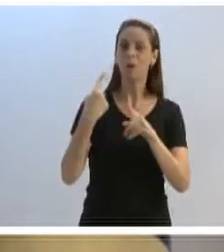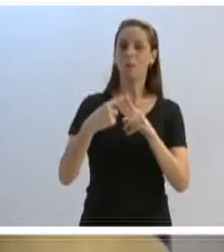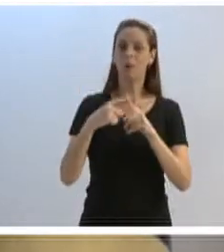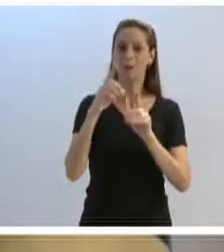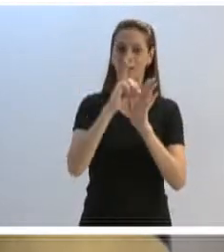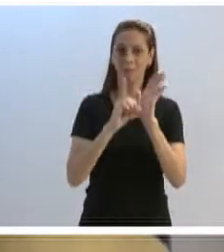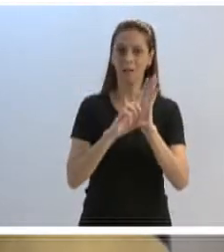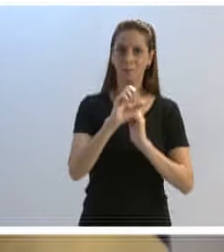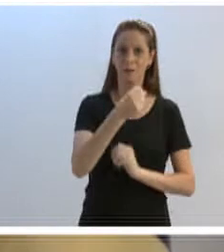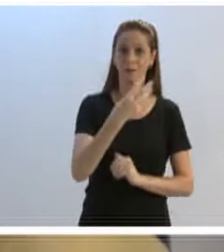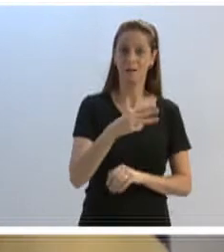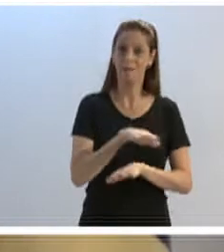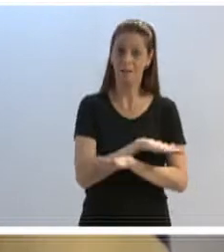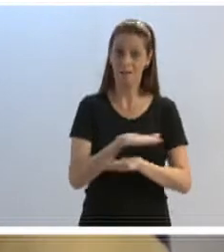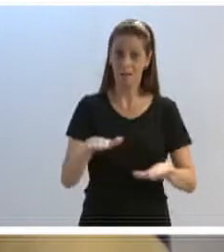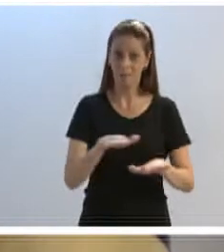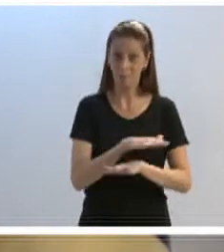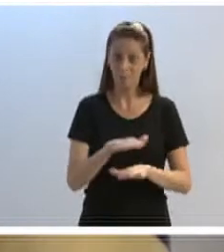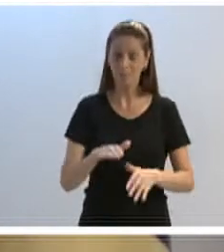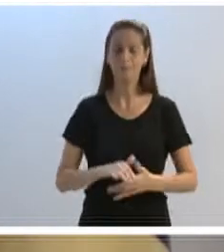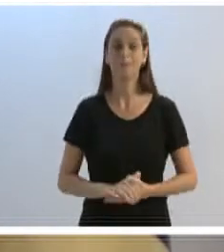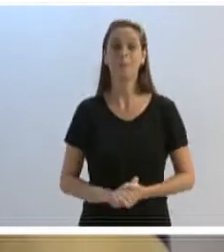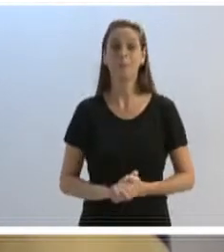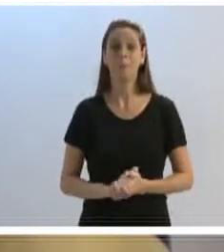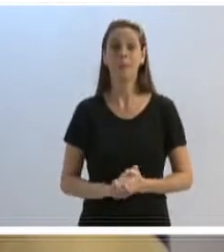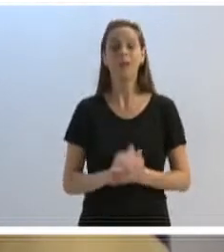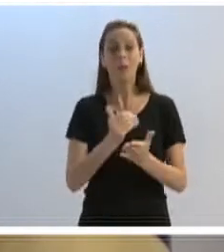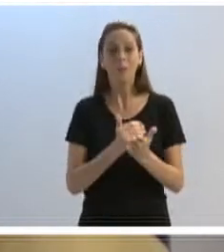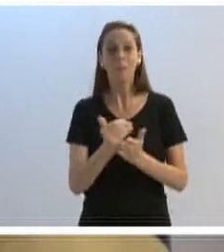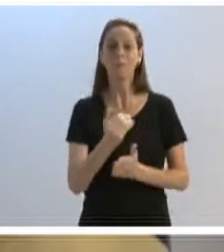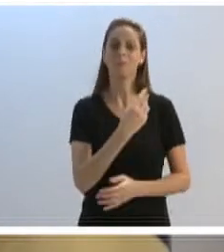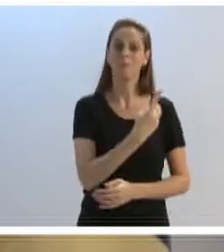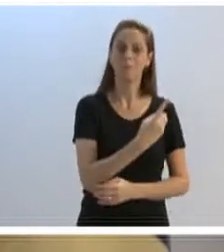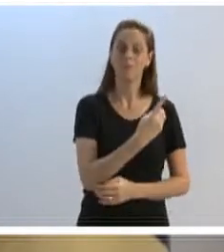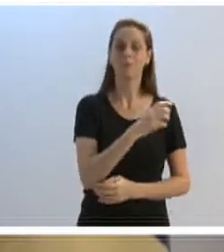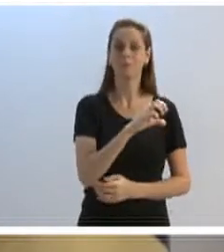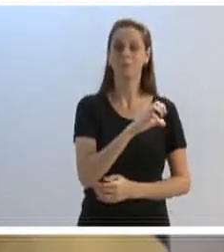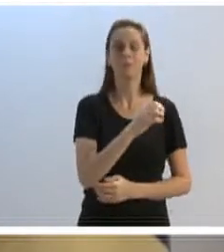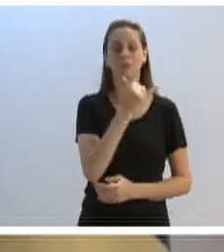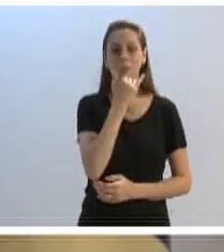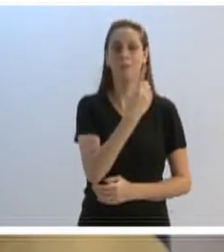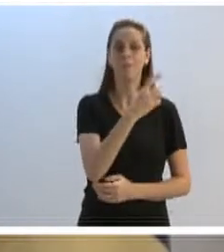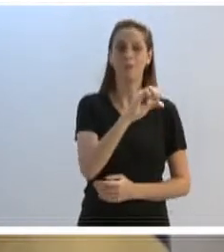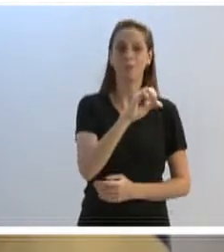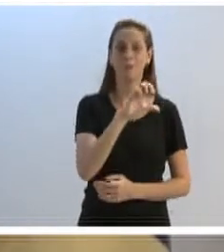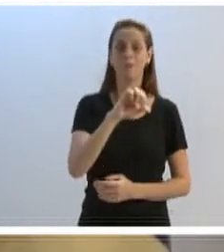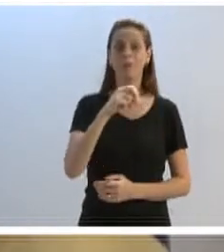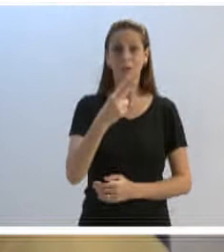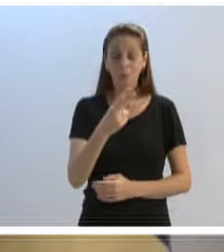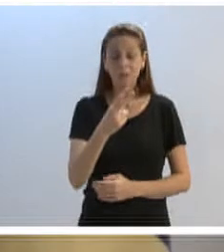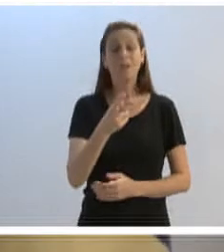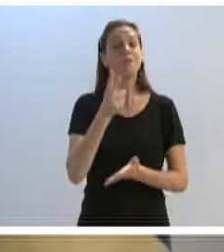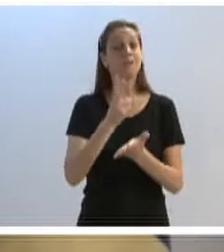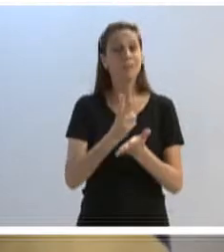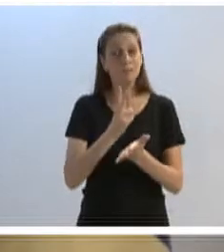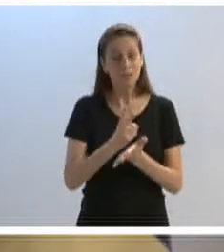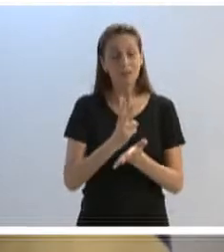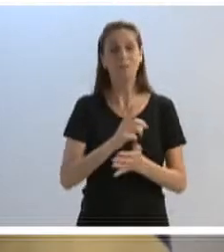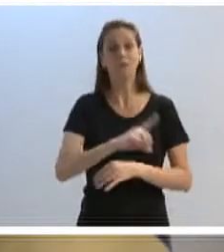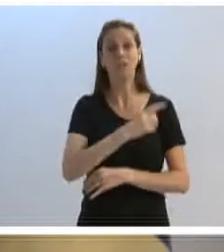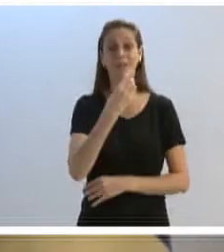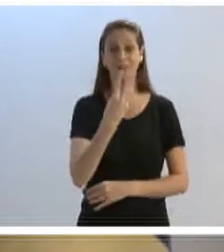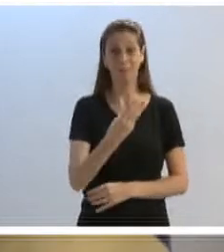década de 83, de 1983 a 1992. A partir de então, a cada ano, no dia 3